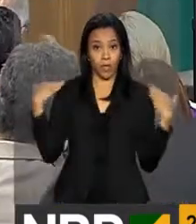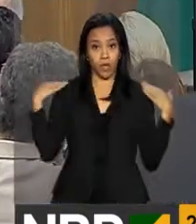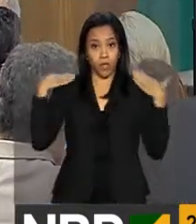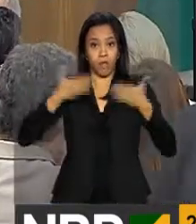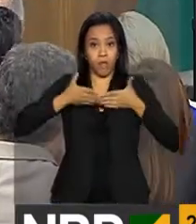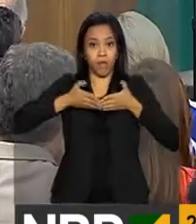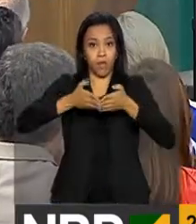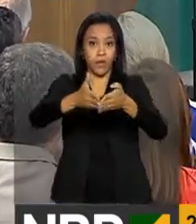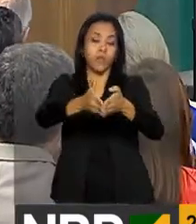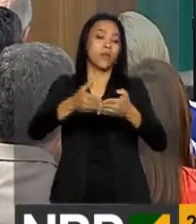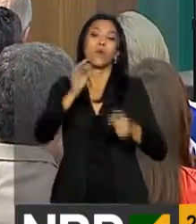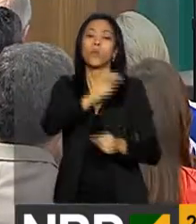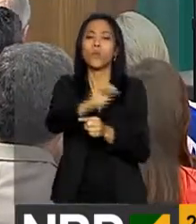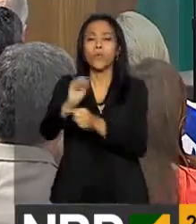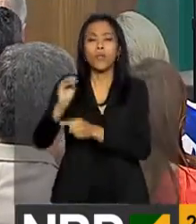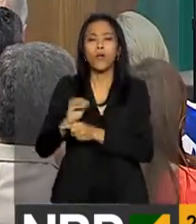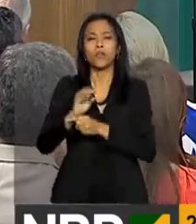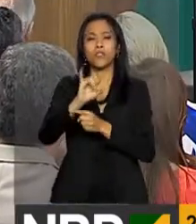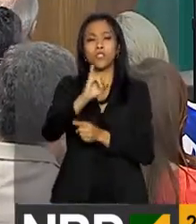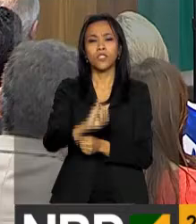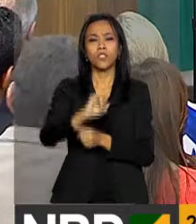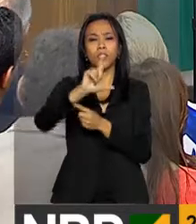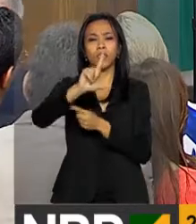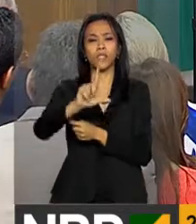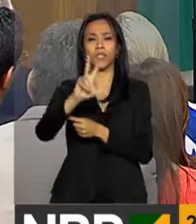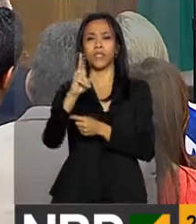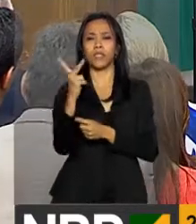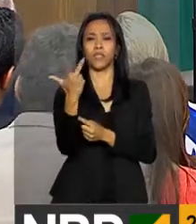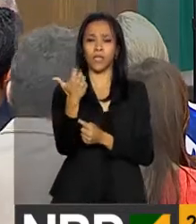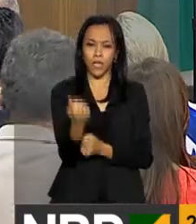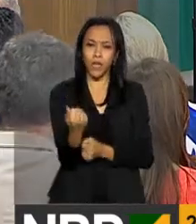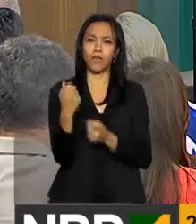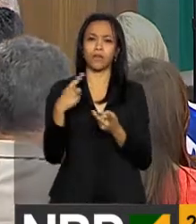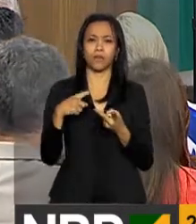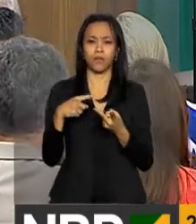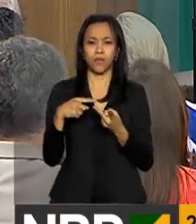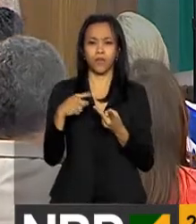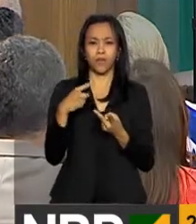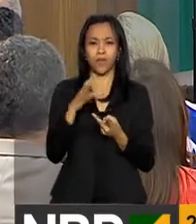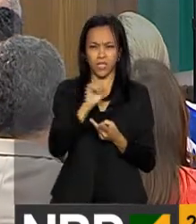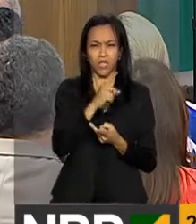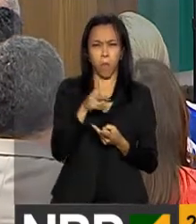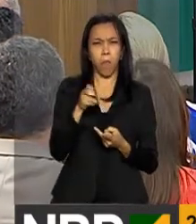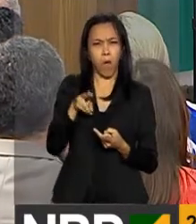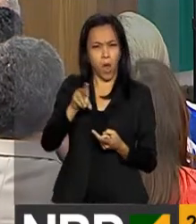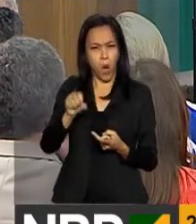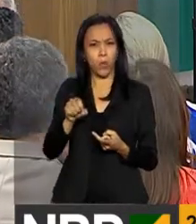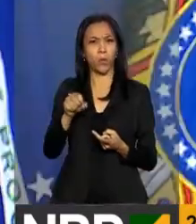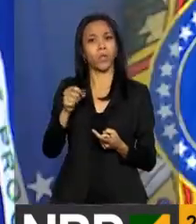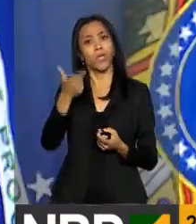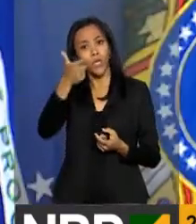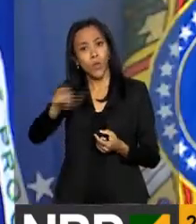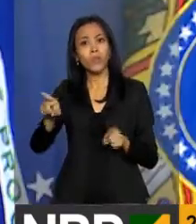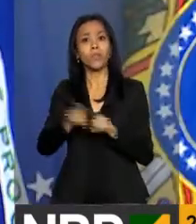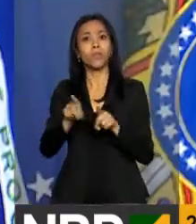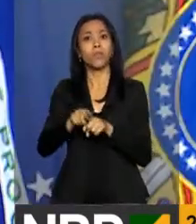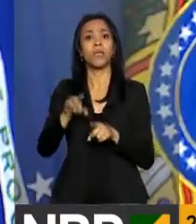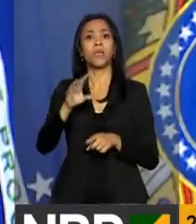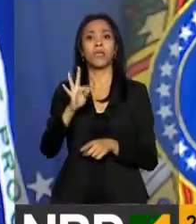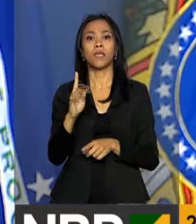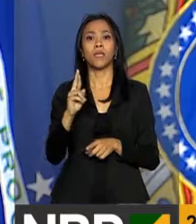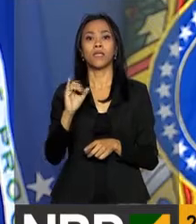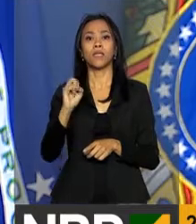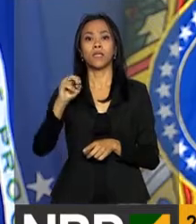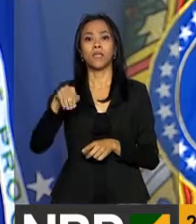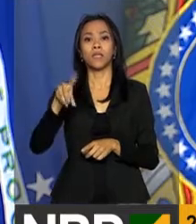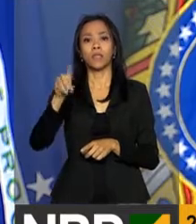das ilhas de são paulo de são paulo são pedro e são paulo são pedro é ea ilha de trindade ampliando portanto